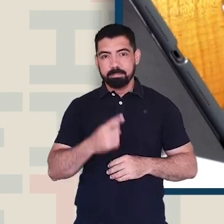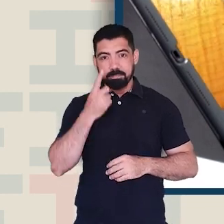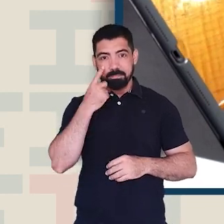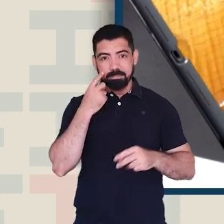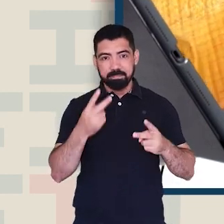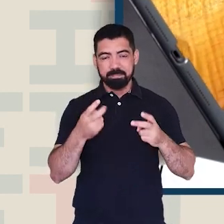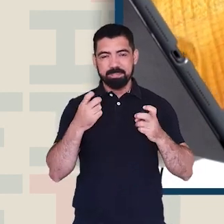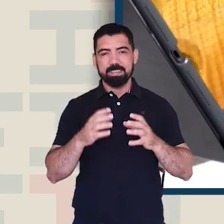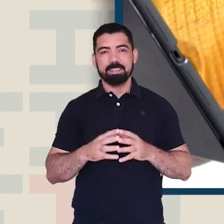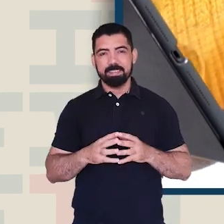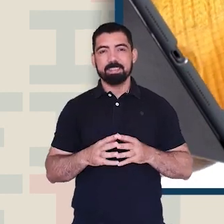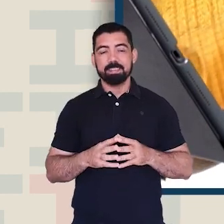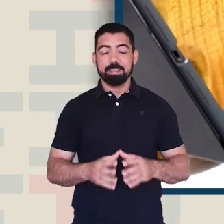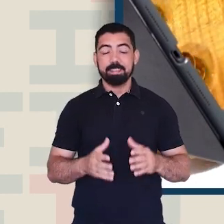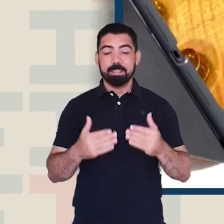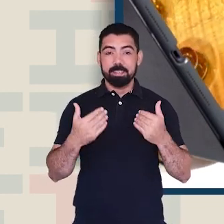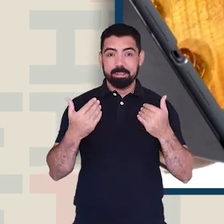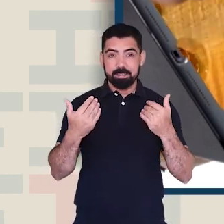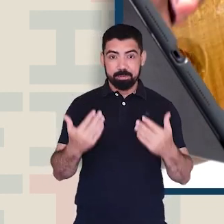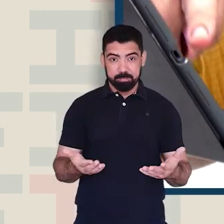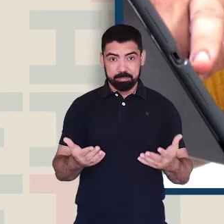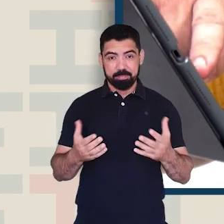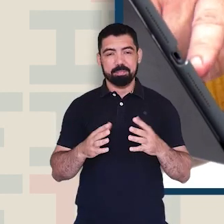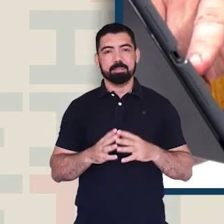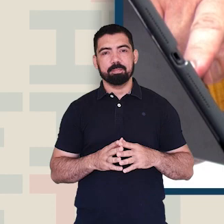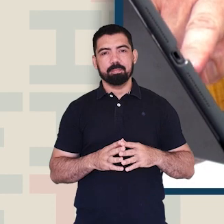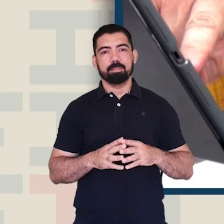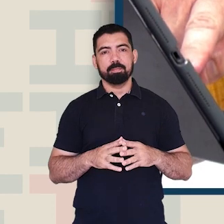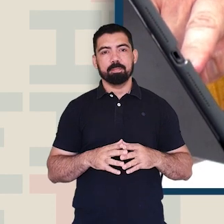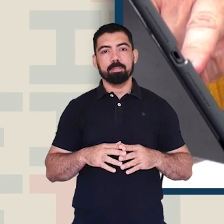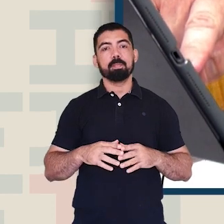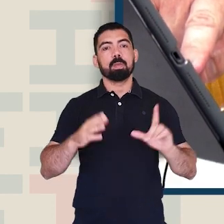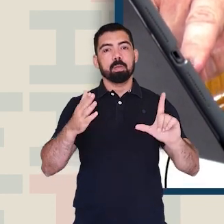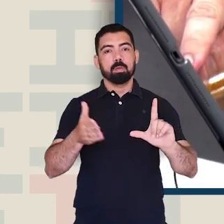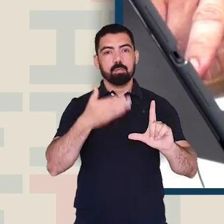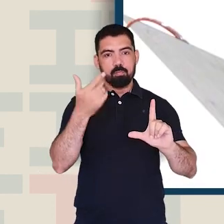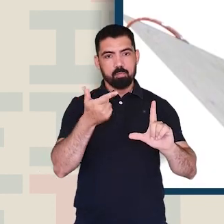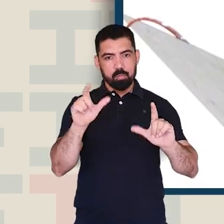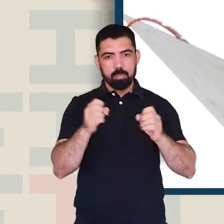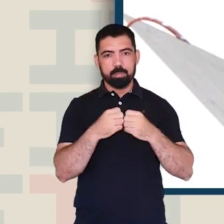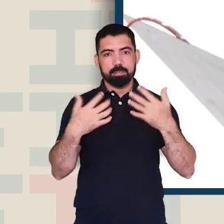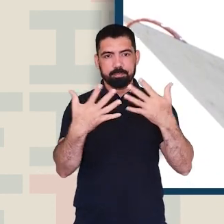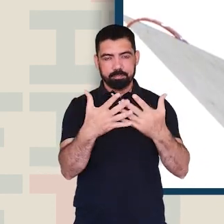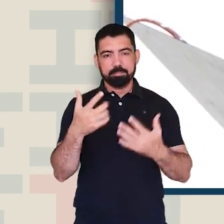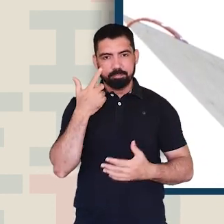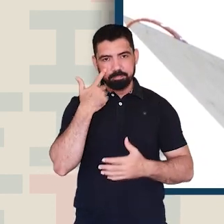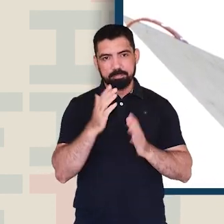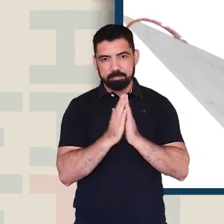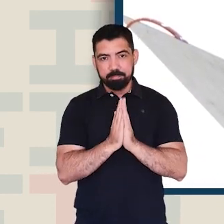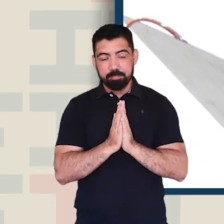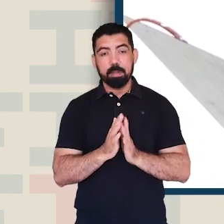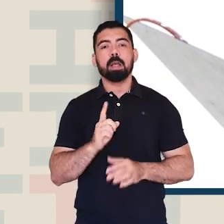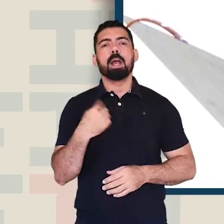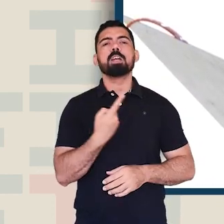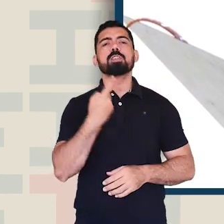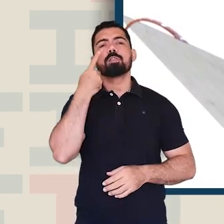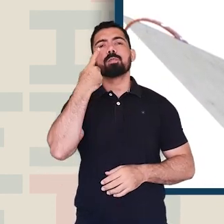Né? Certo? Então, passando o próximo slide, por favor, a gente vai